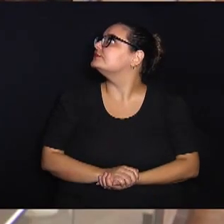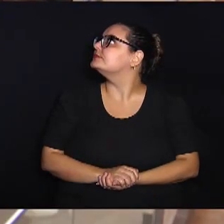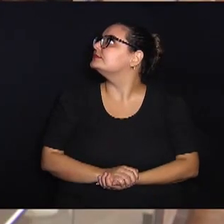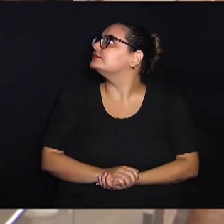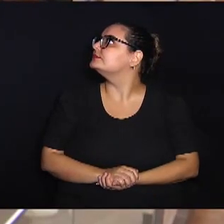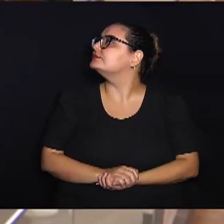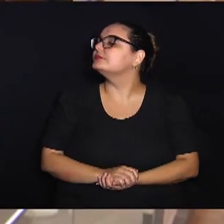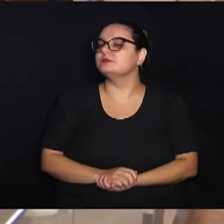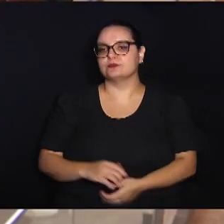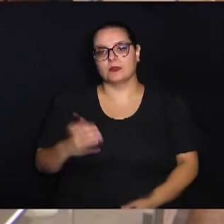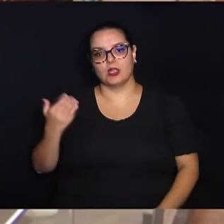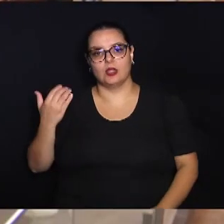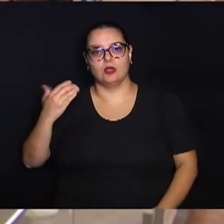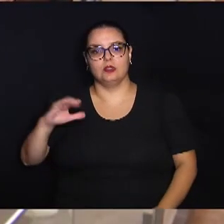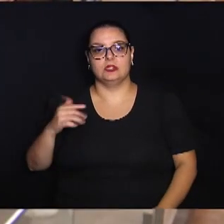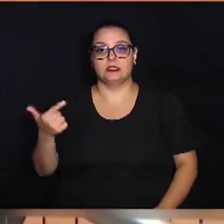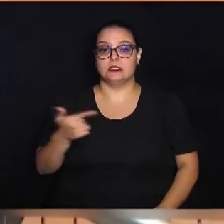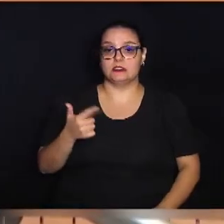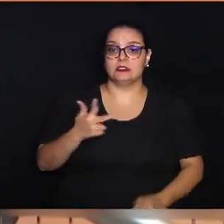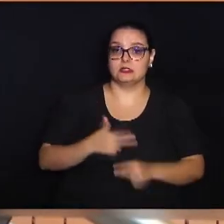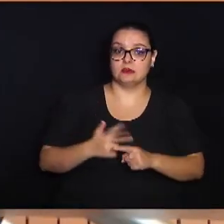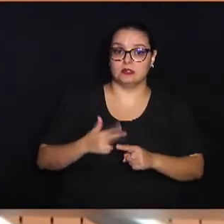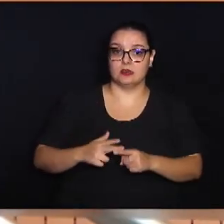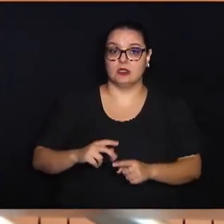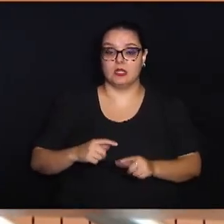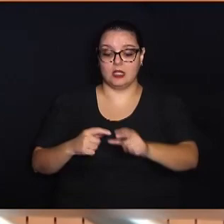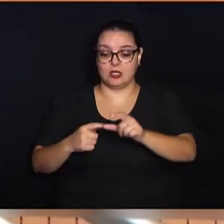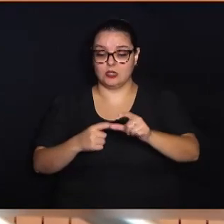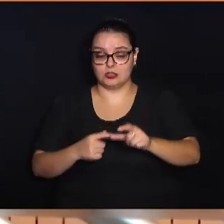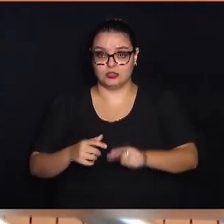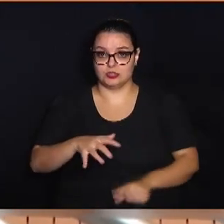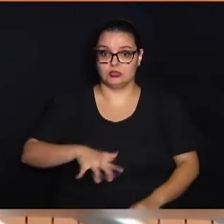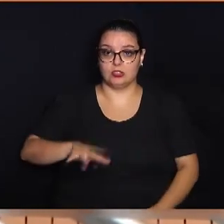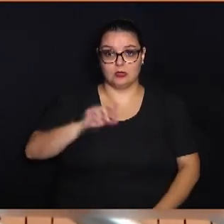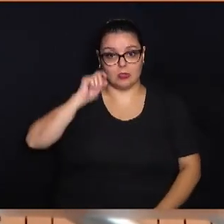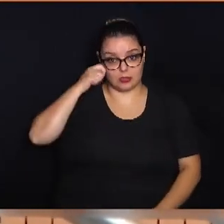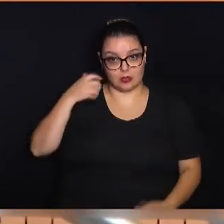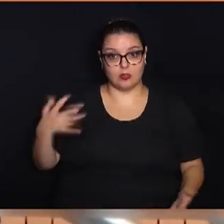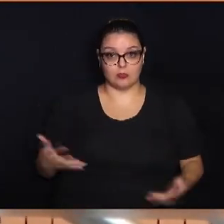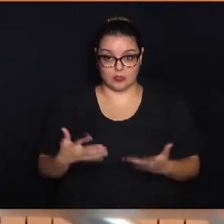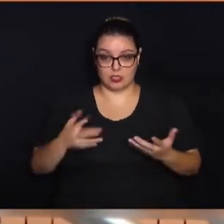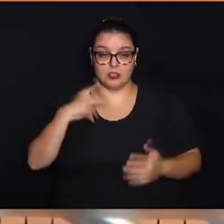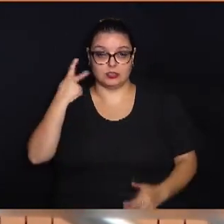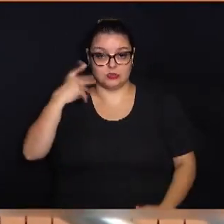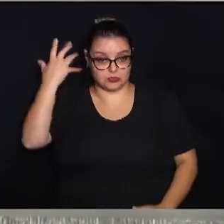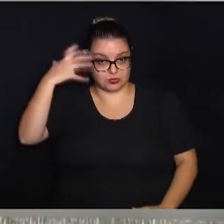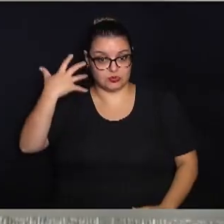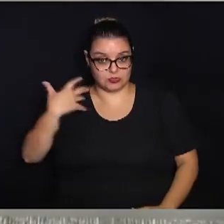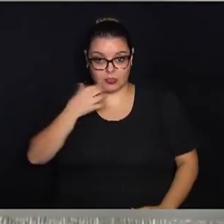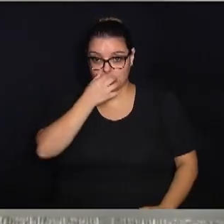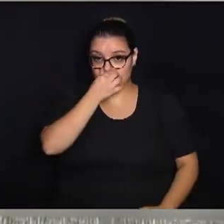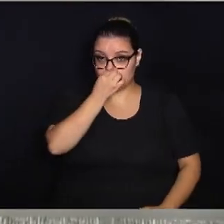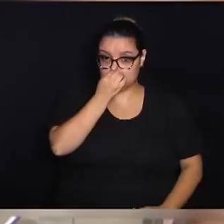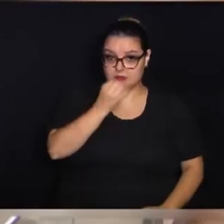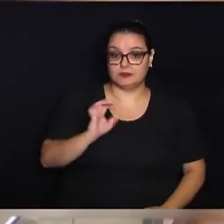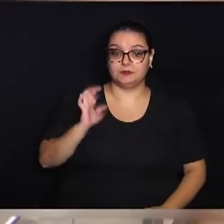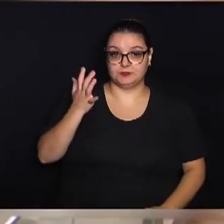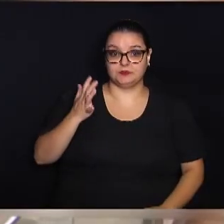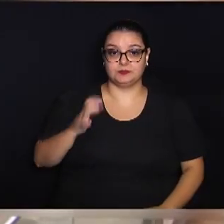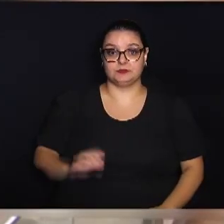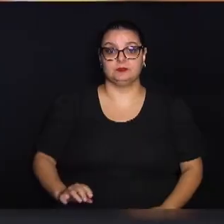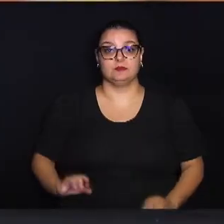O lançamento da segunda edição do HQ Territórios Negros, por iniciativa da vereadora Guida Calisto, aconteceu em